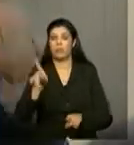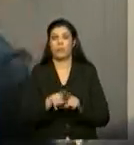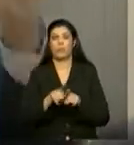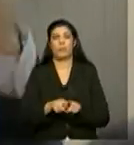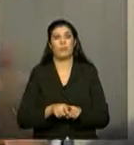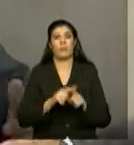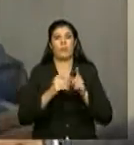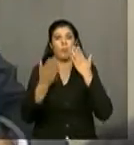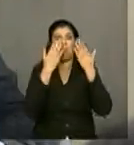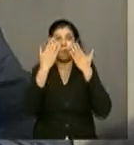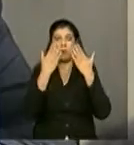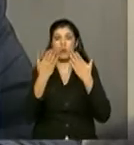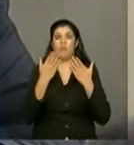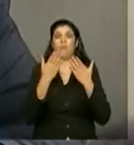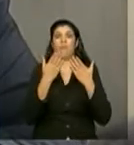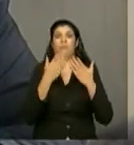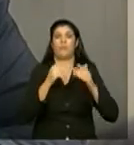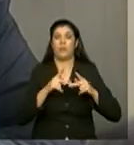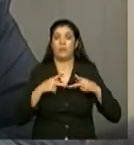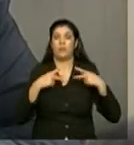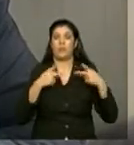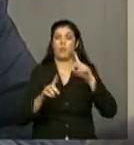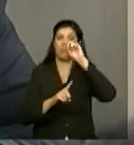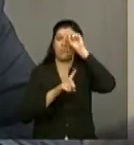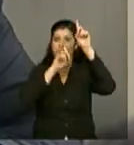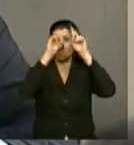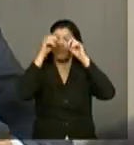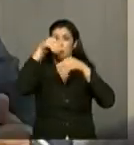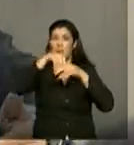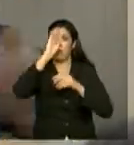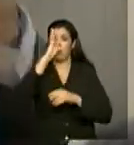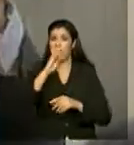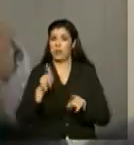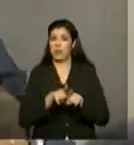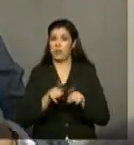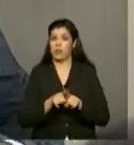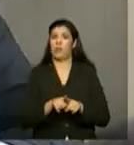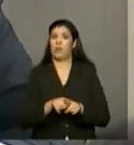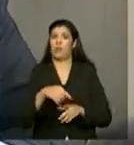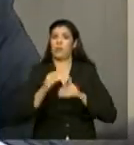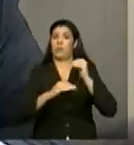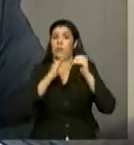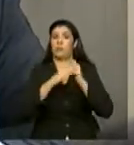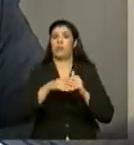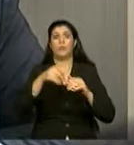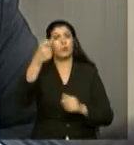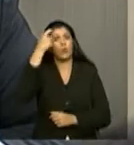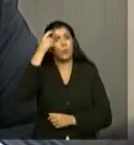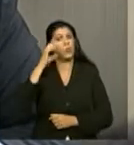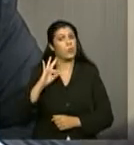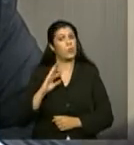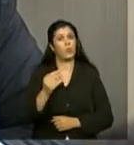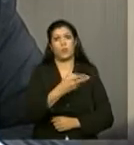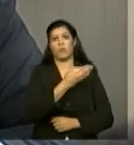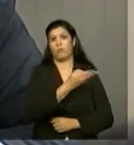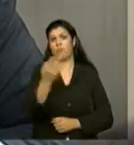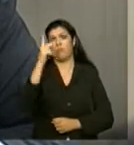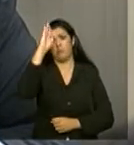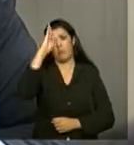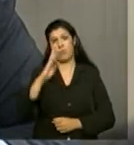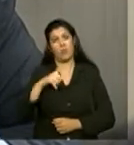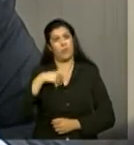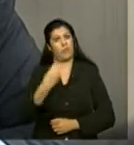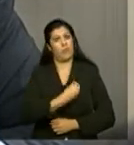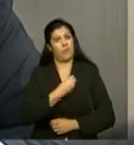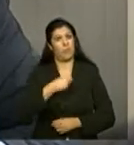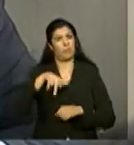processo democrático desta construção da democracia brasil diante da construção da consciência de todos nós brasileiros que vivemos